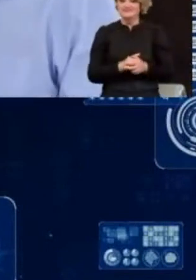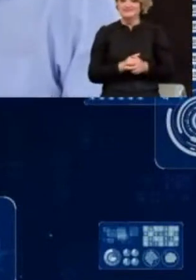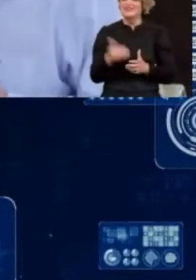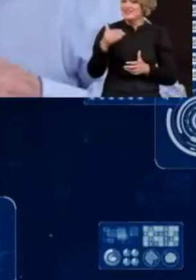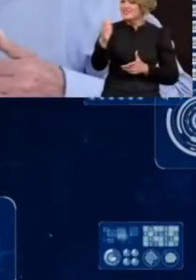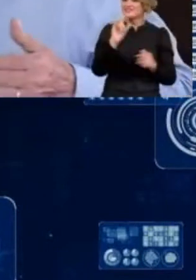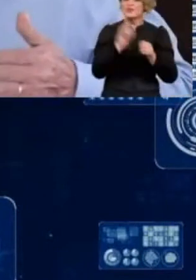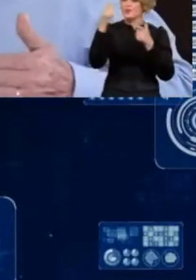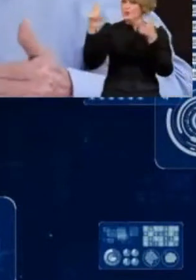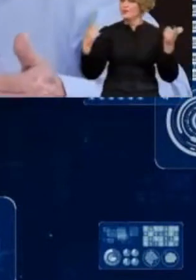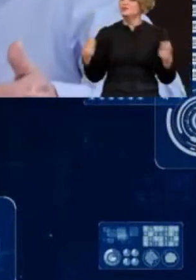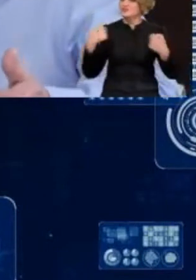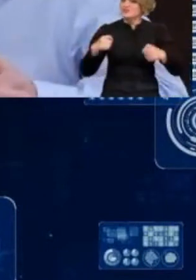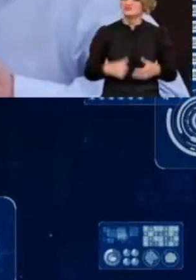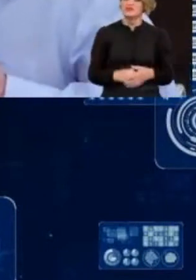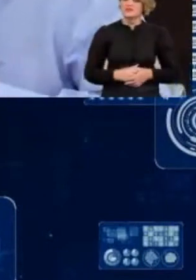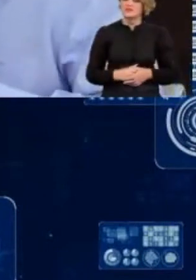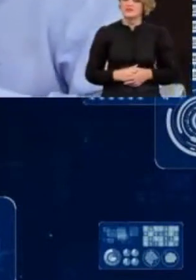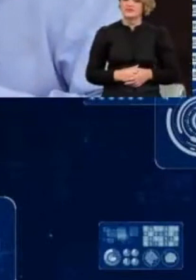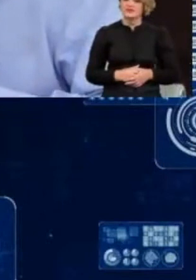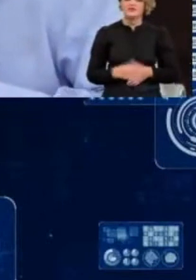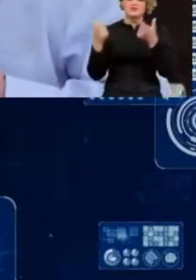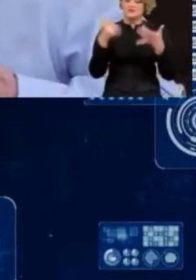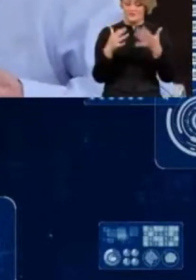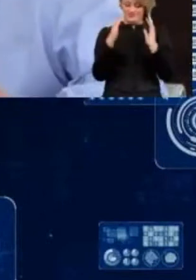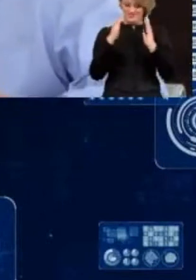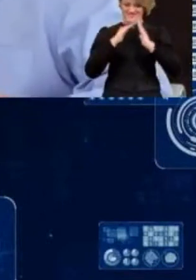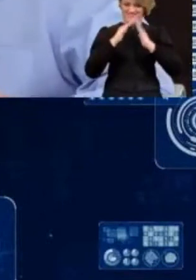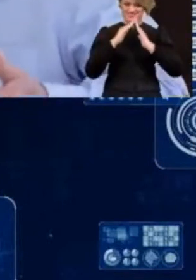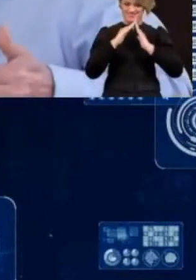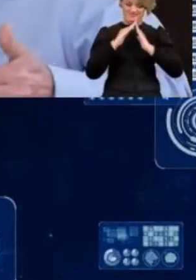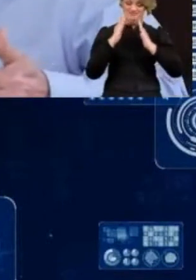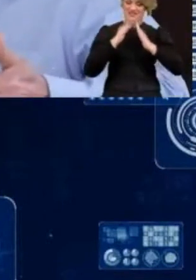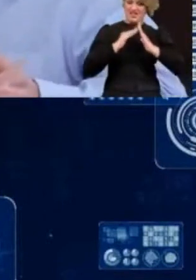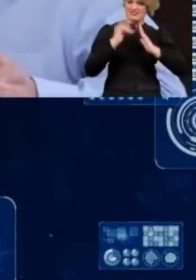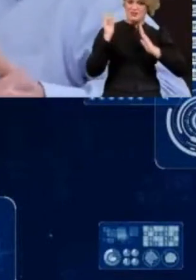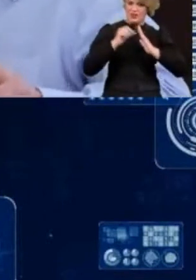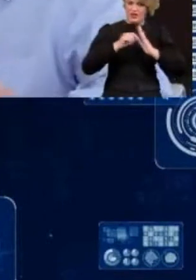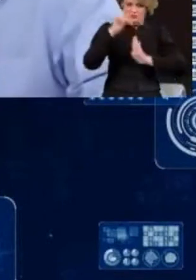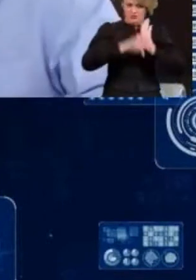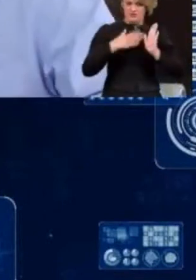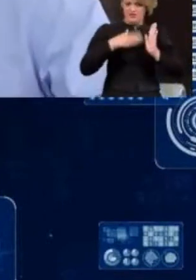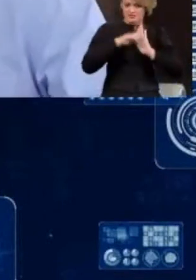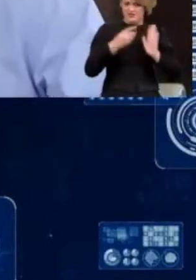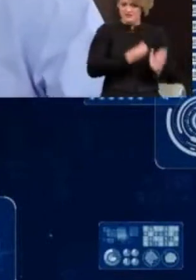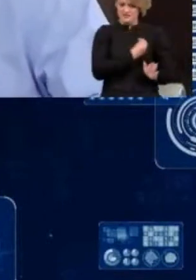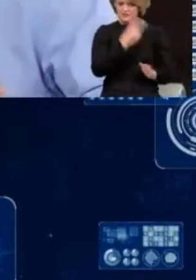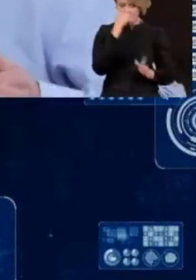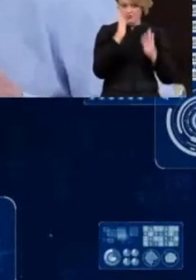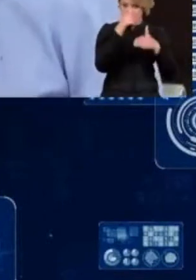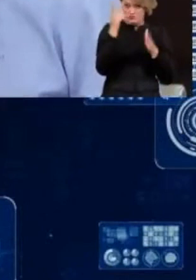ele vai começar a usar a internet assim com mais proficiência com mais método com regularidade